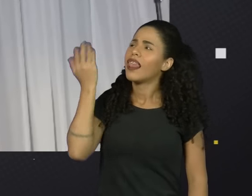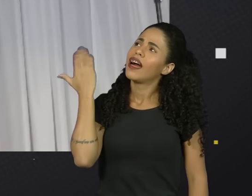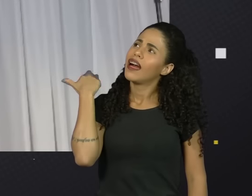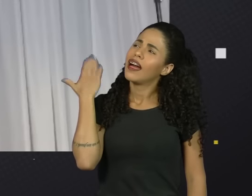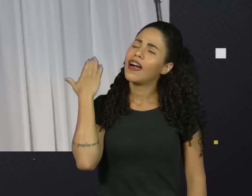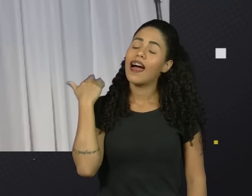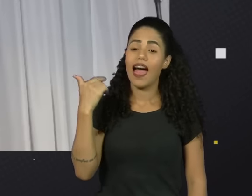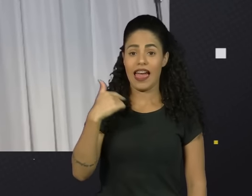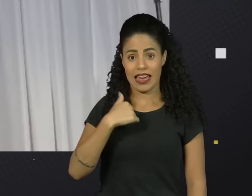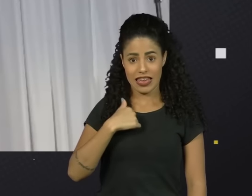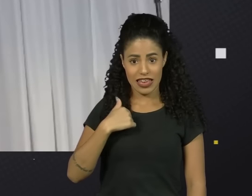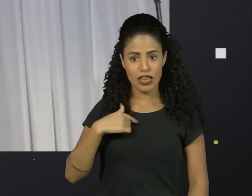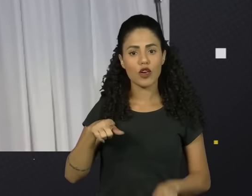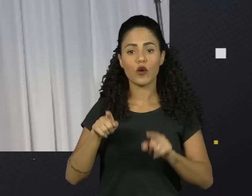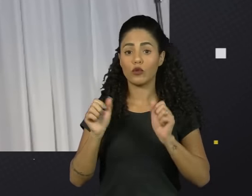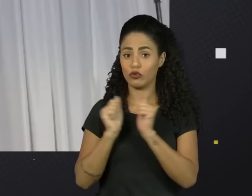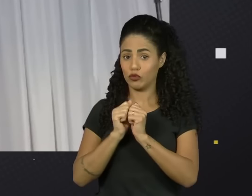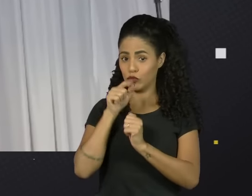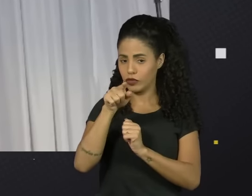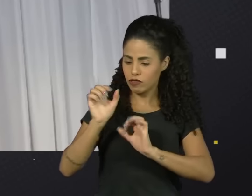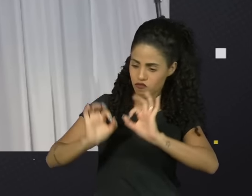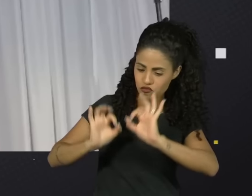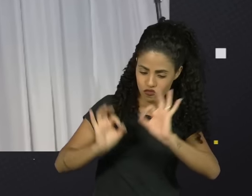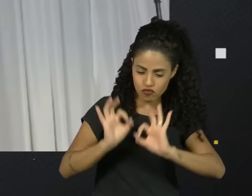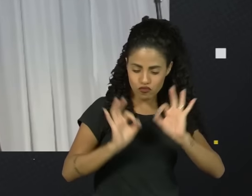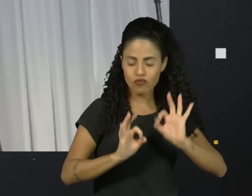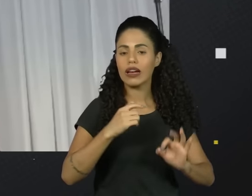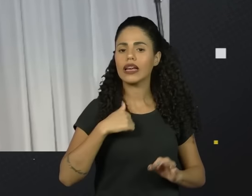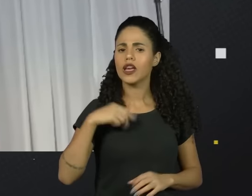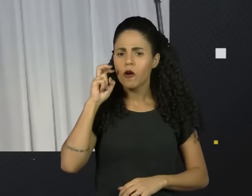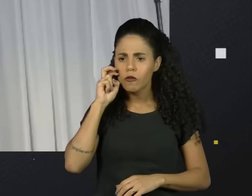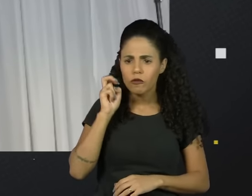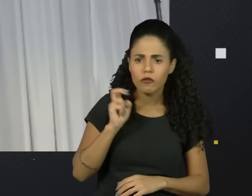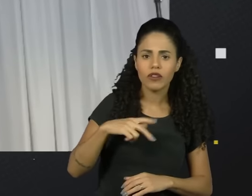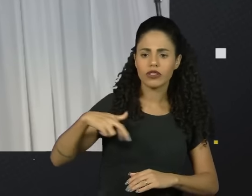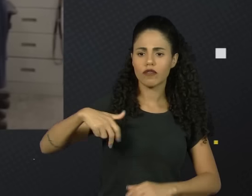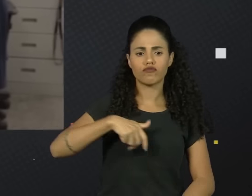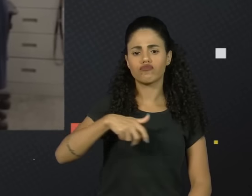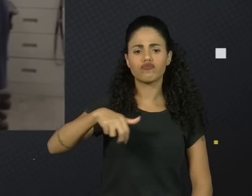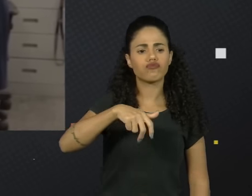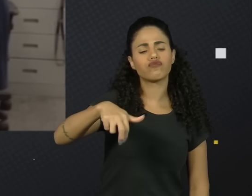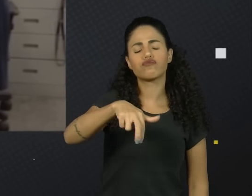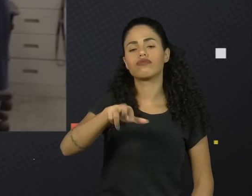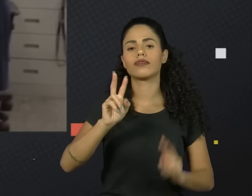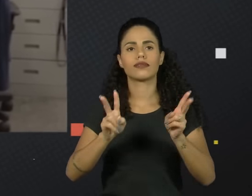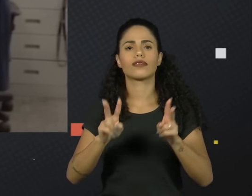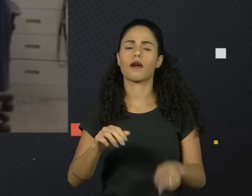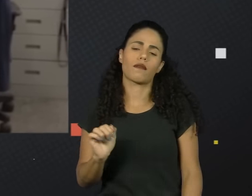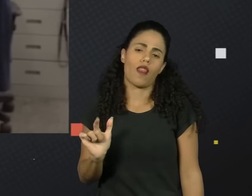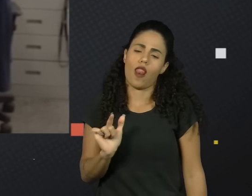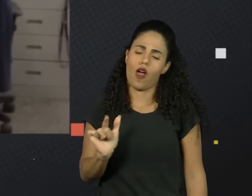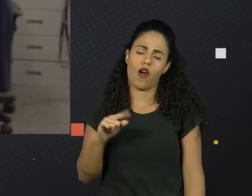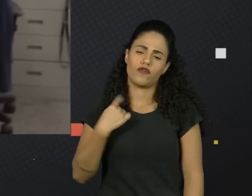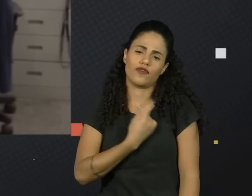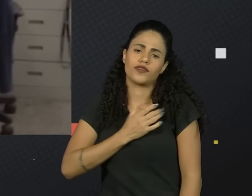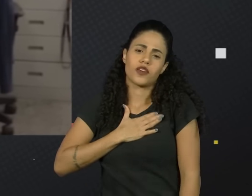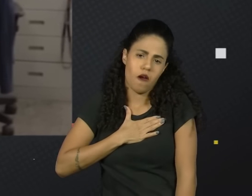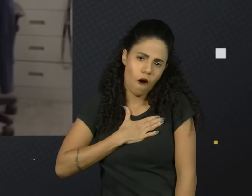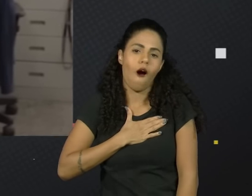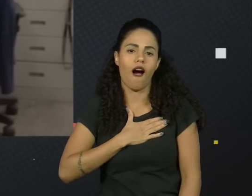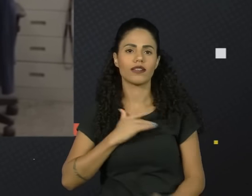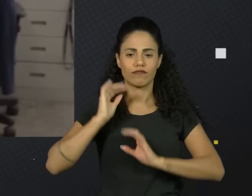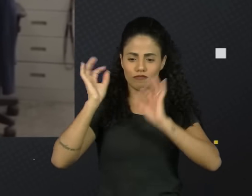entrei na tecelagem Santa Constância e eu te vi ali pelos corredores e, claro, para gente que gosta de moda,